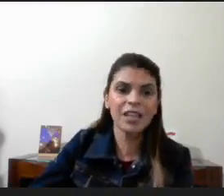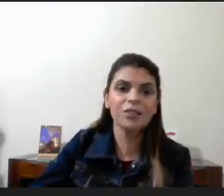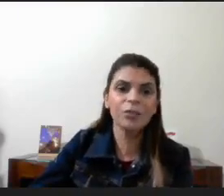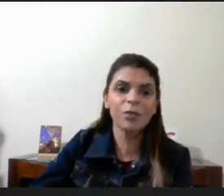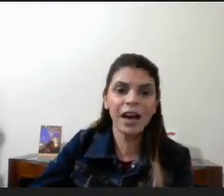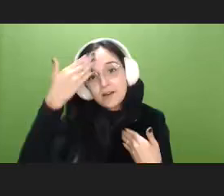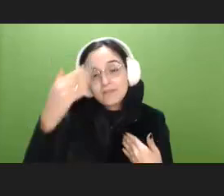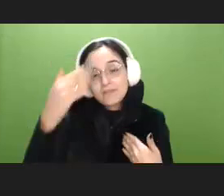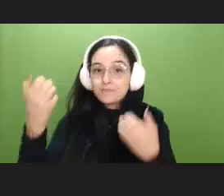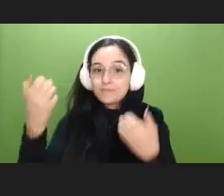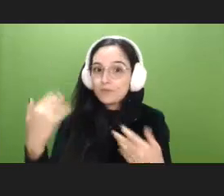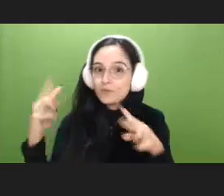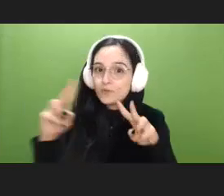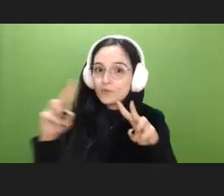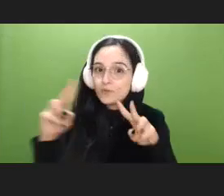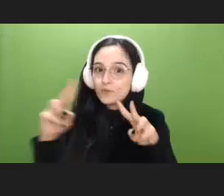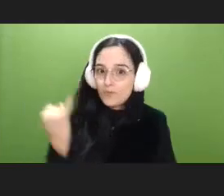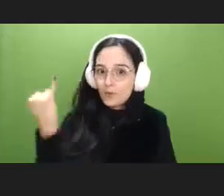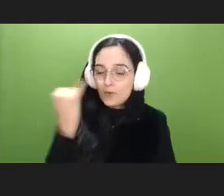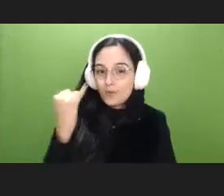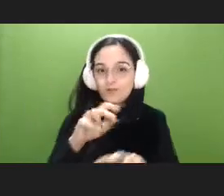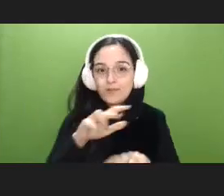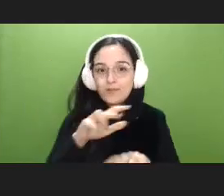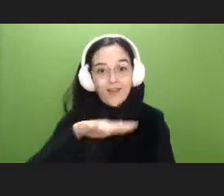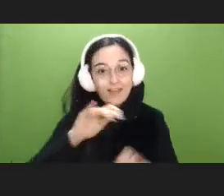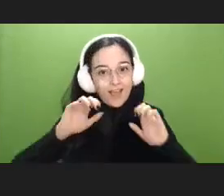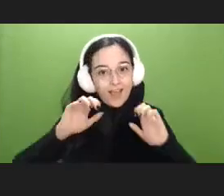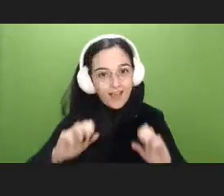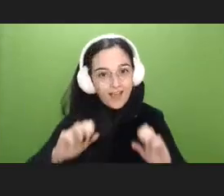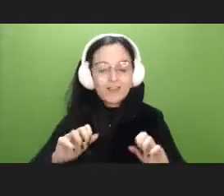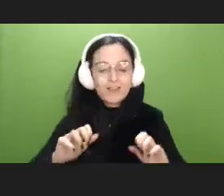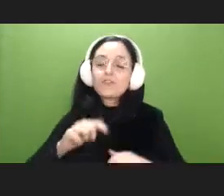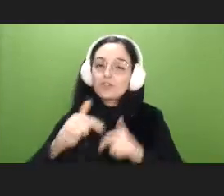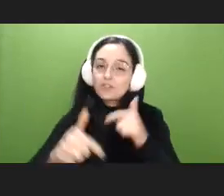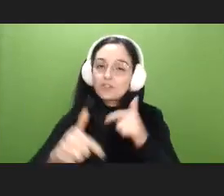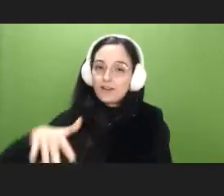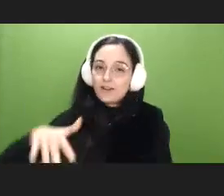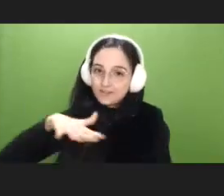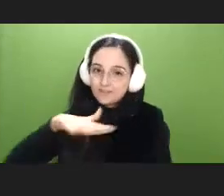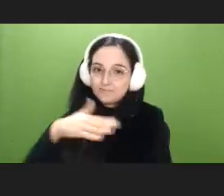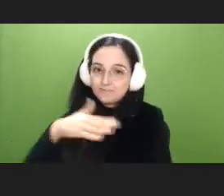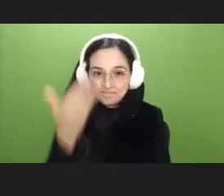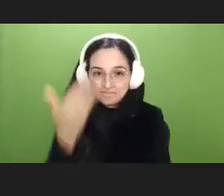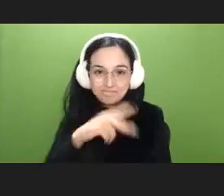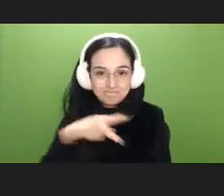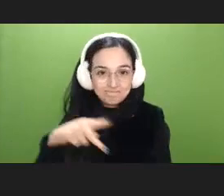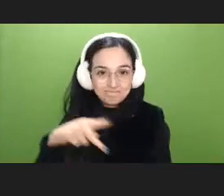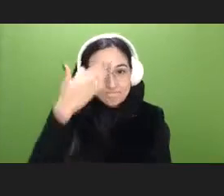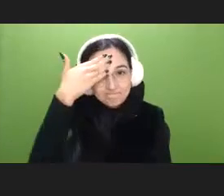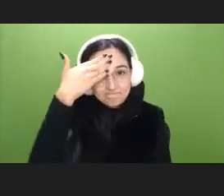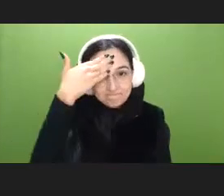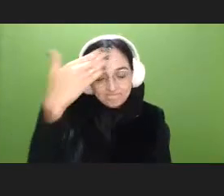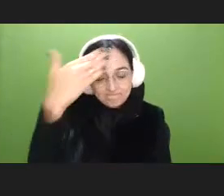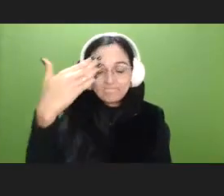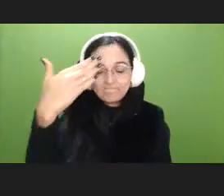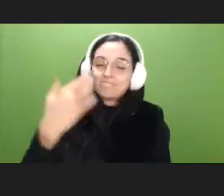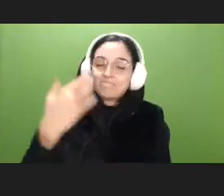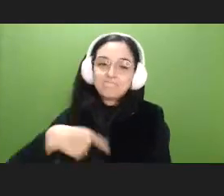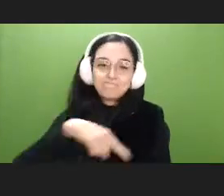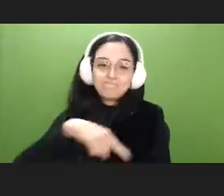que é atuar nessa área. Professor, nós queremos agradecer imensamente a